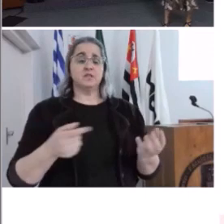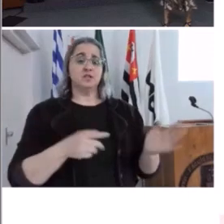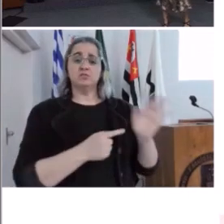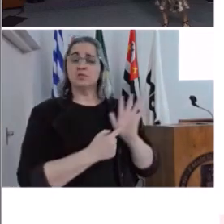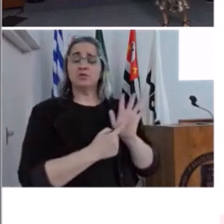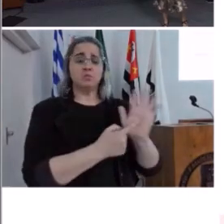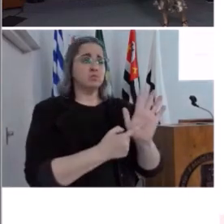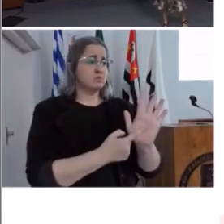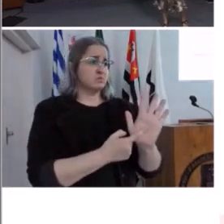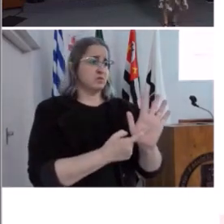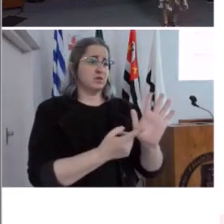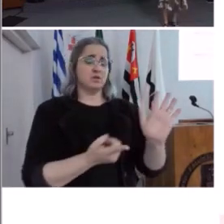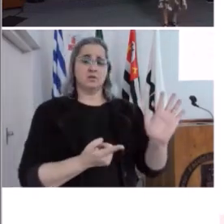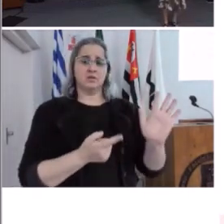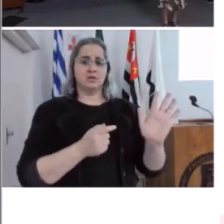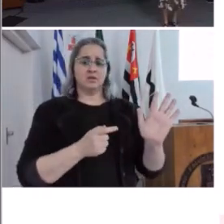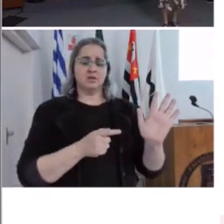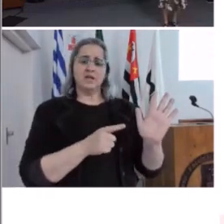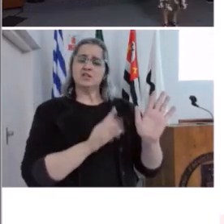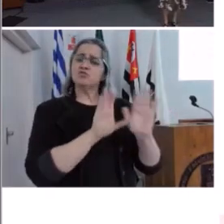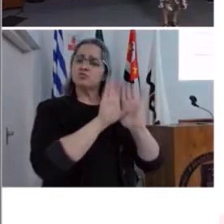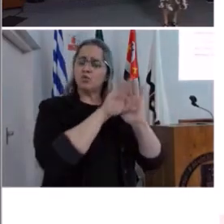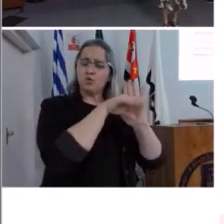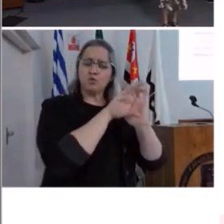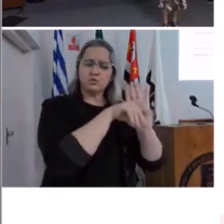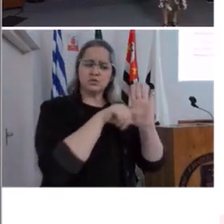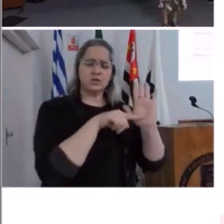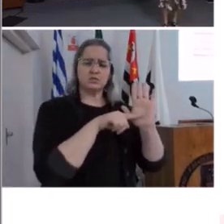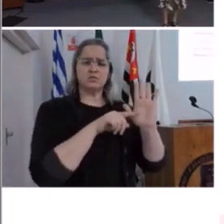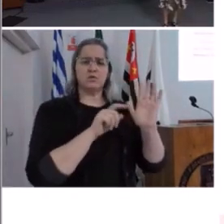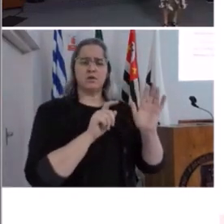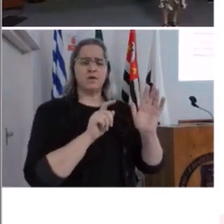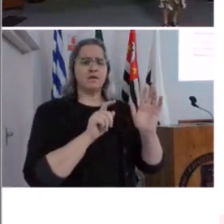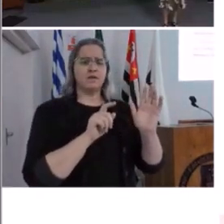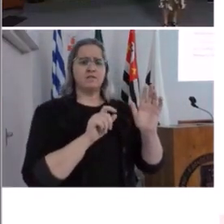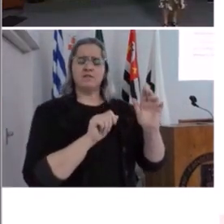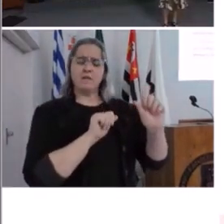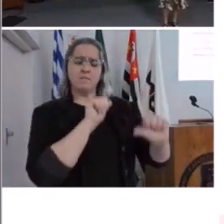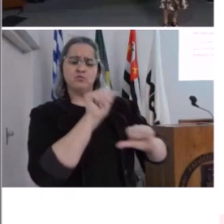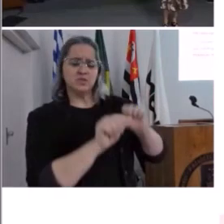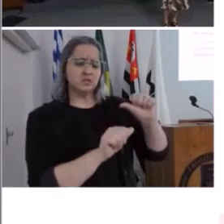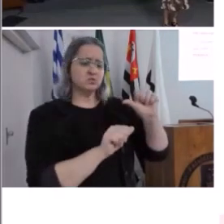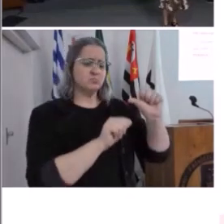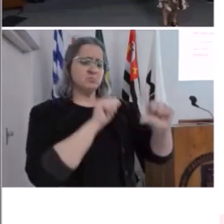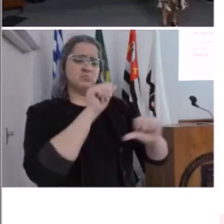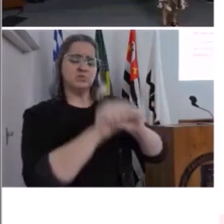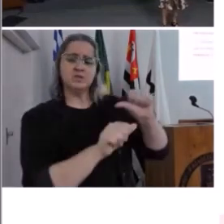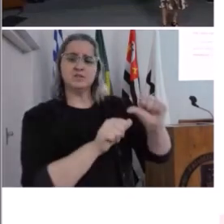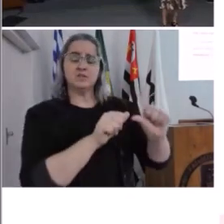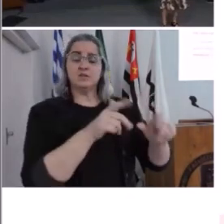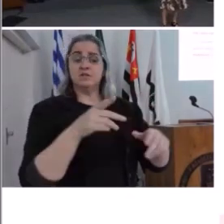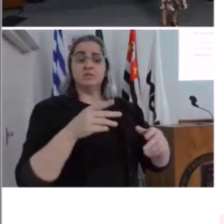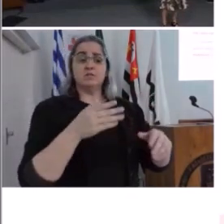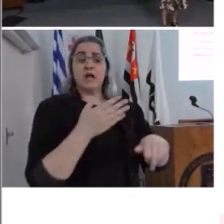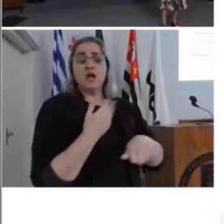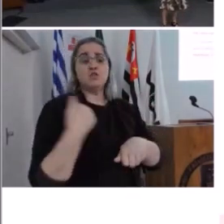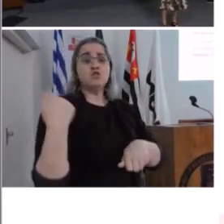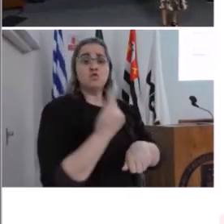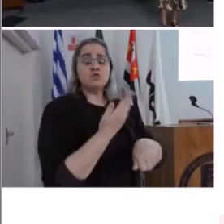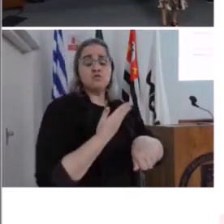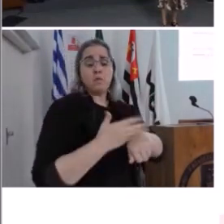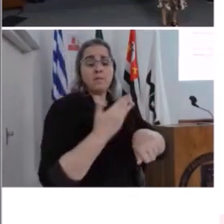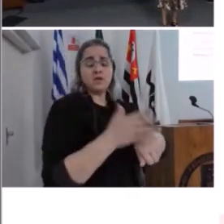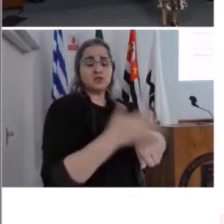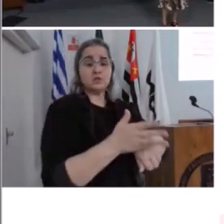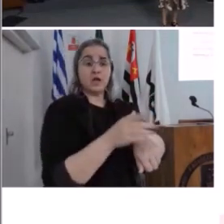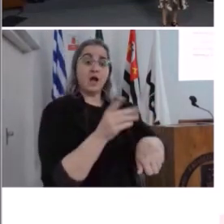isso eu coloquei, claro que esses conceitos, eles vão ser cada vez melhorados de acordo com a nossa prática. Porque agora ainda